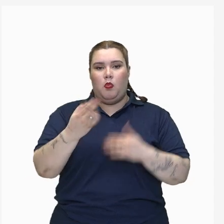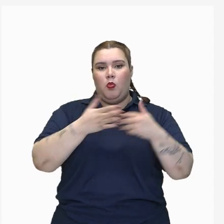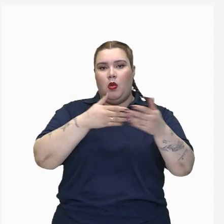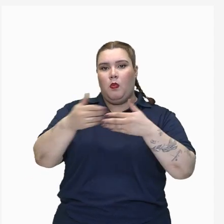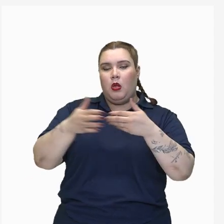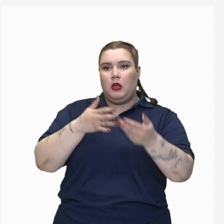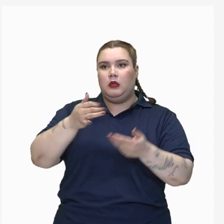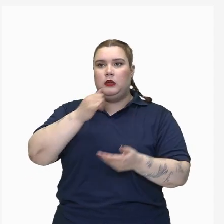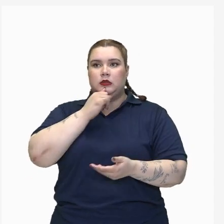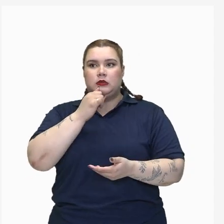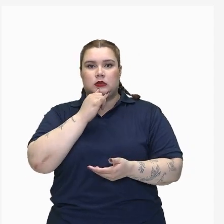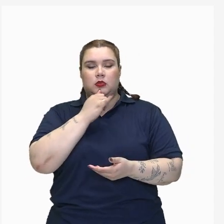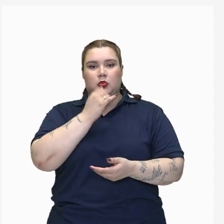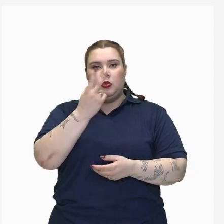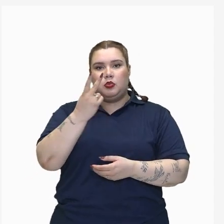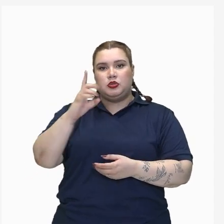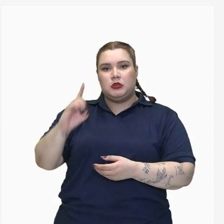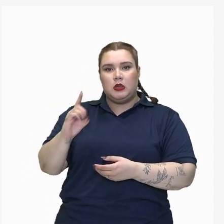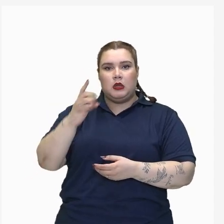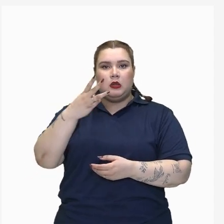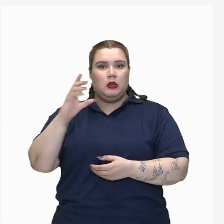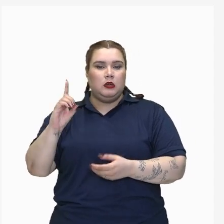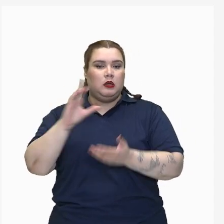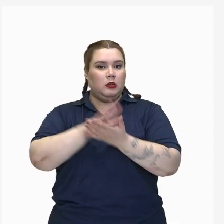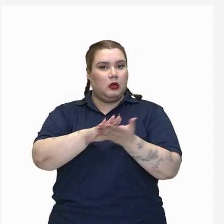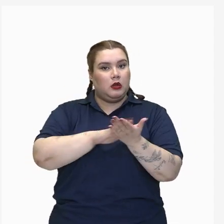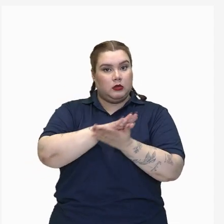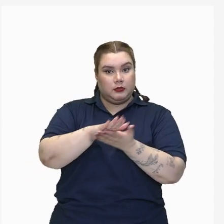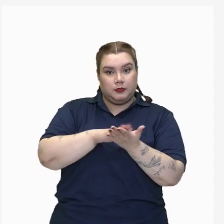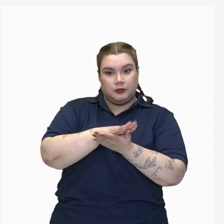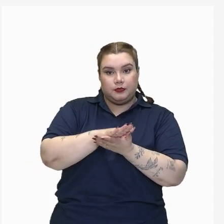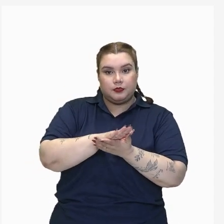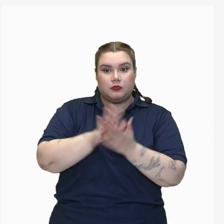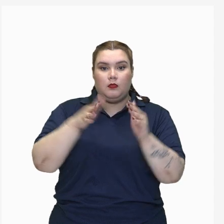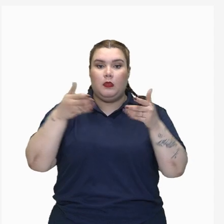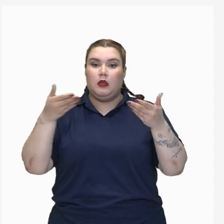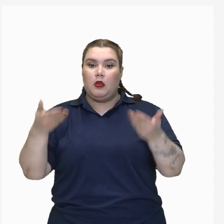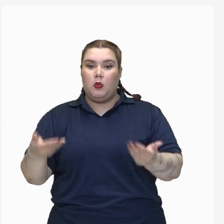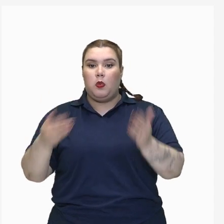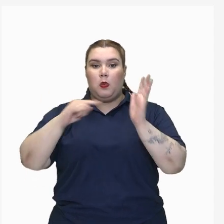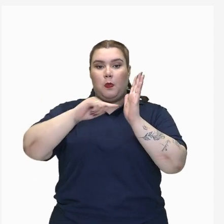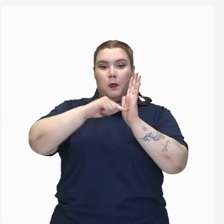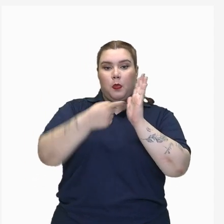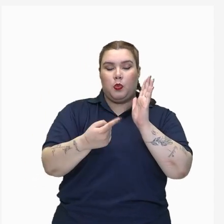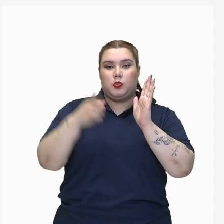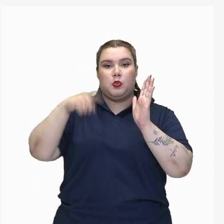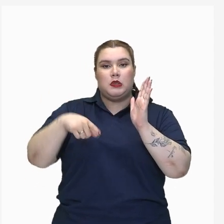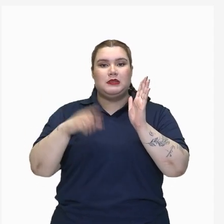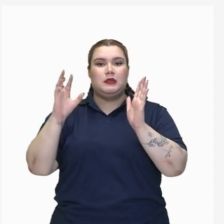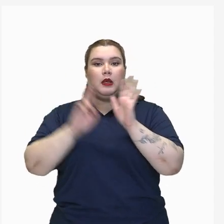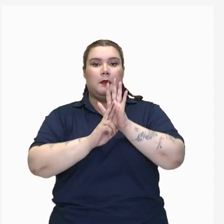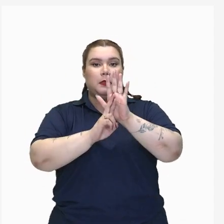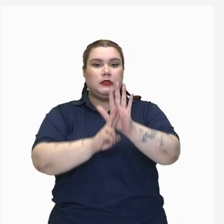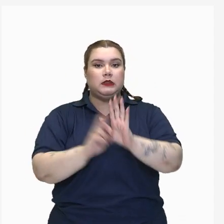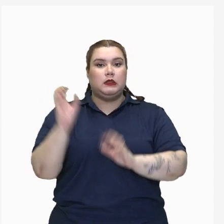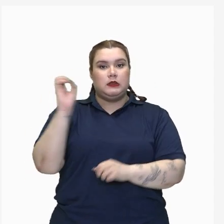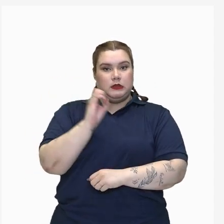dimensão semelhante. Assim, um ponto é um objeto de dimensão